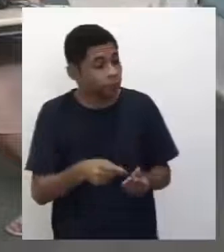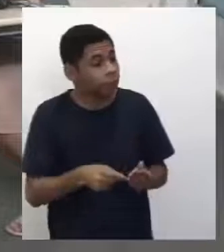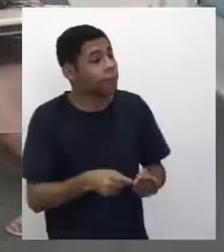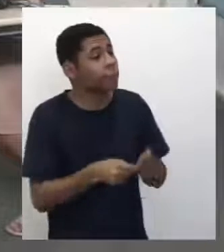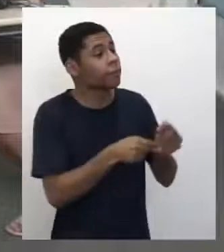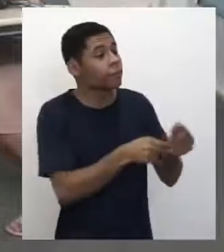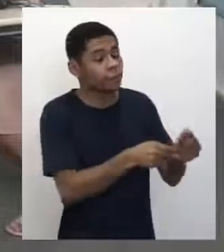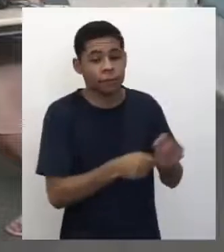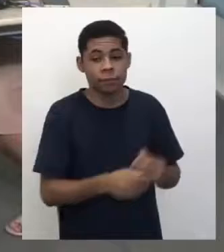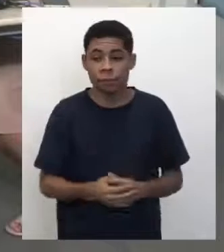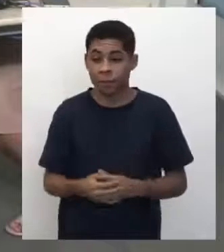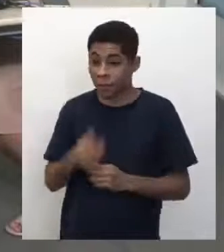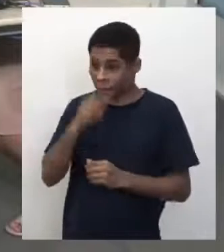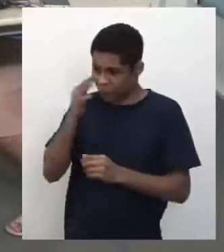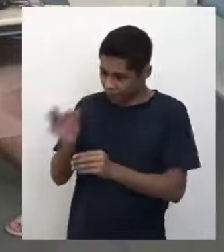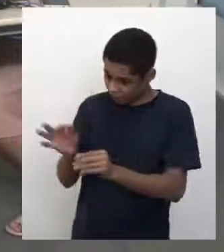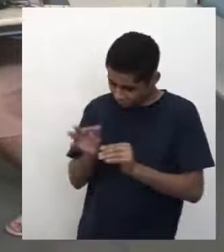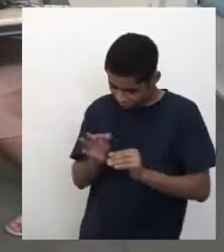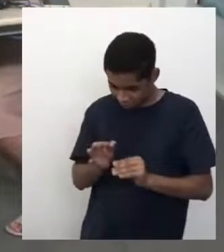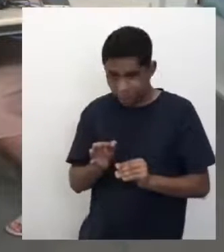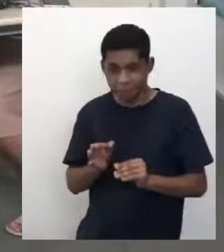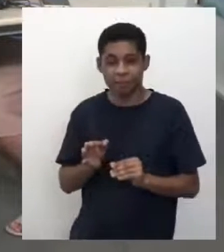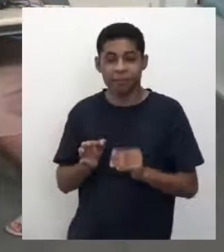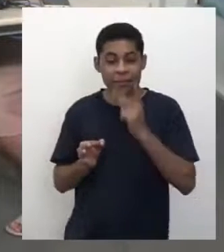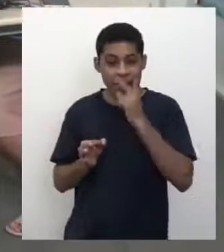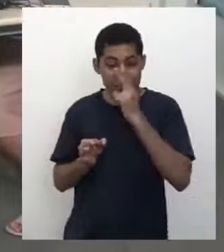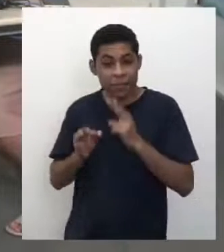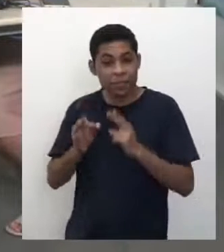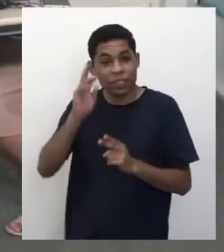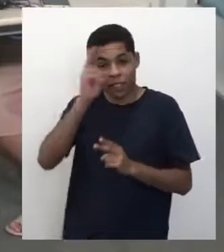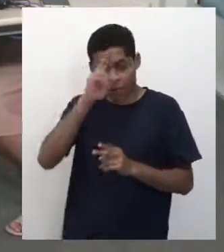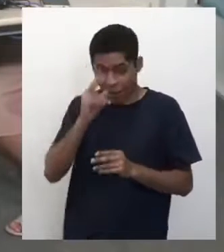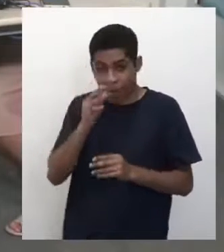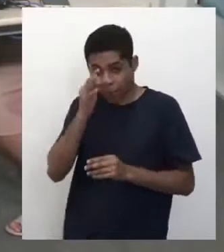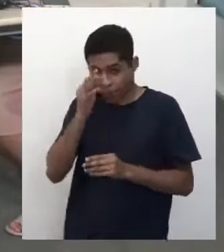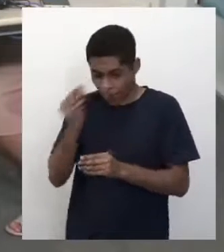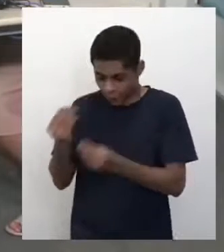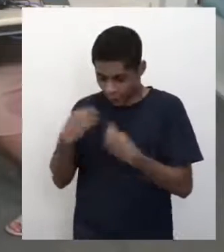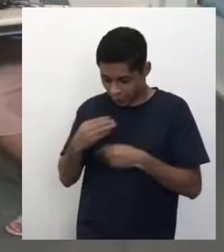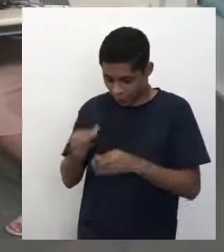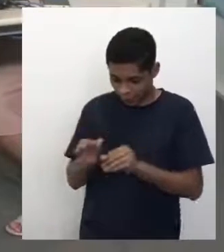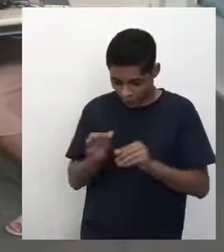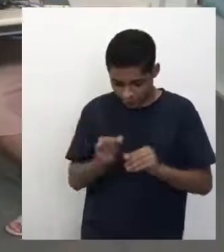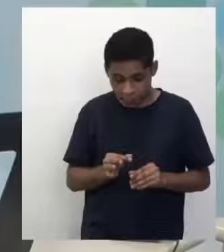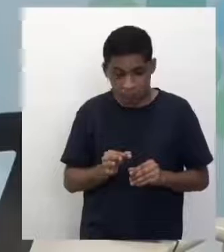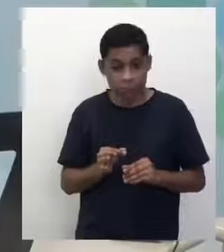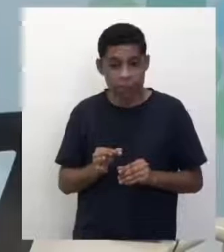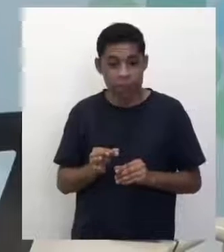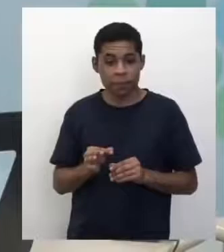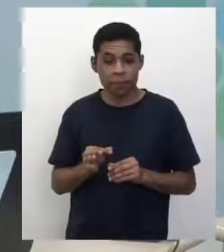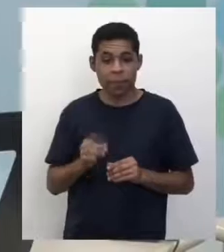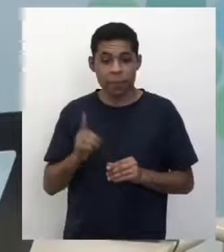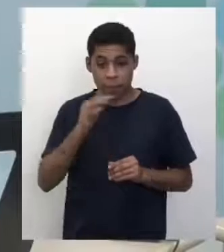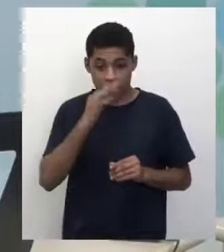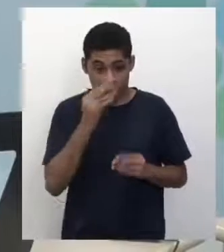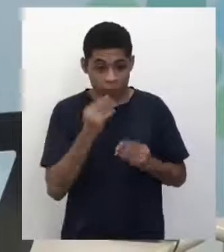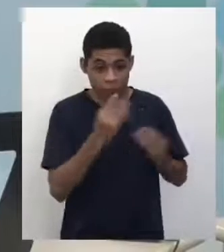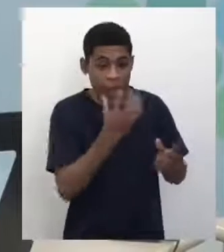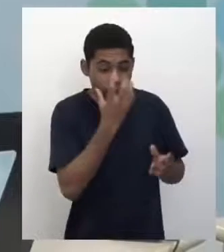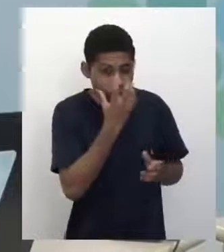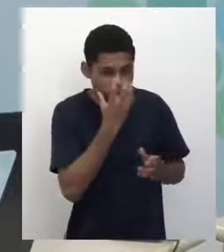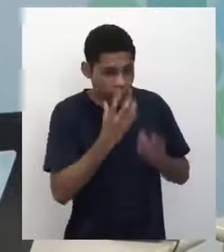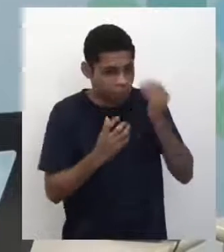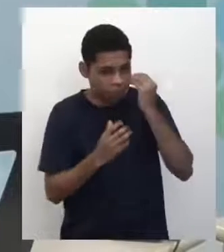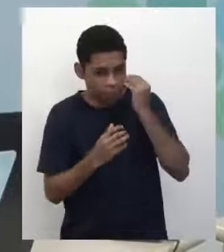Sandra aparecendo na nossa história deu uma aqui. Flor. Adorei. Eu acredito que ela deu uma flor pro cachorro, para ficar